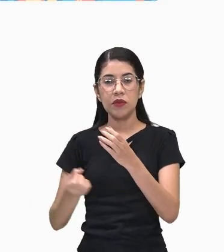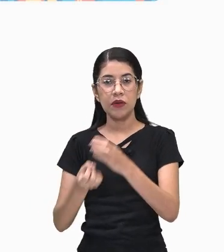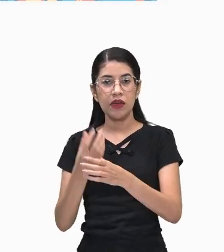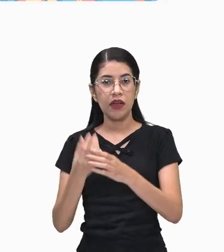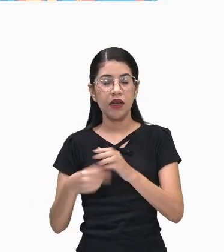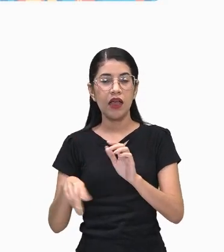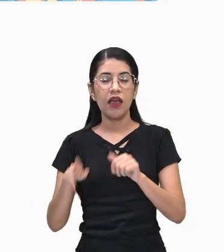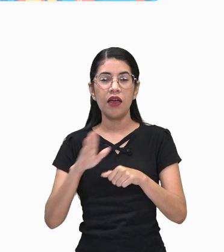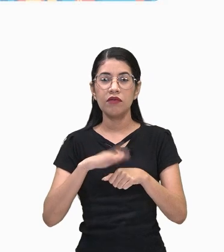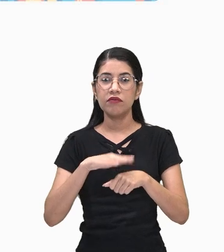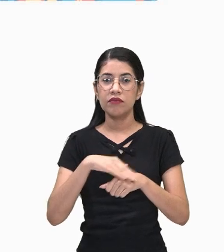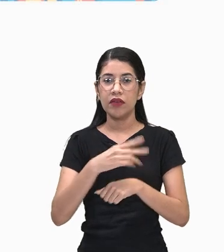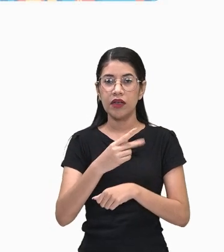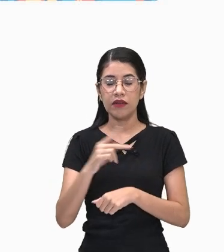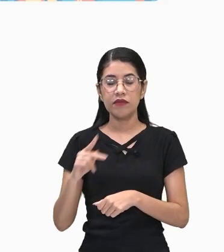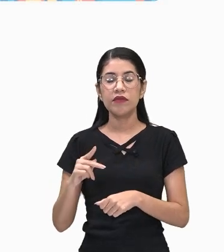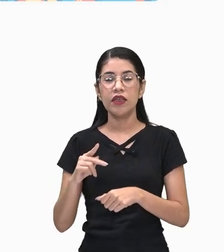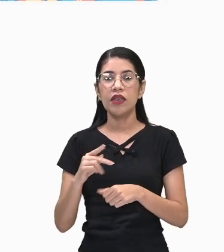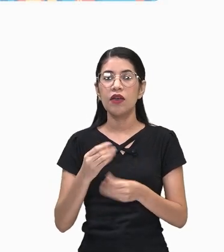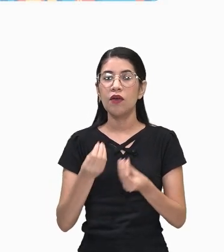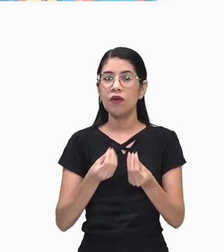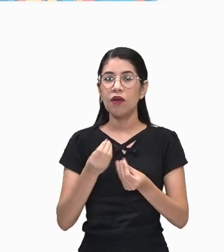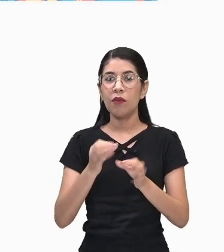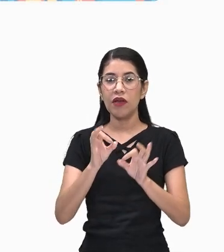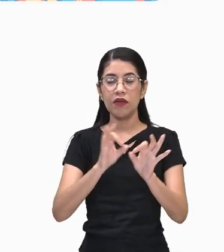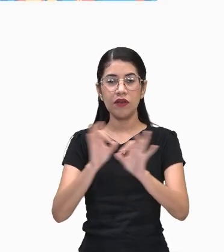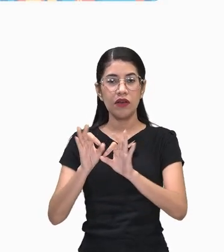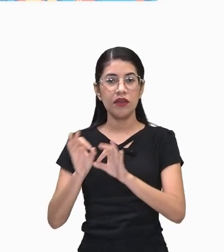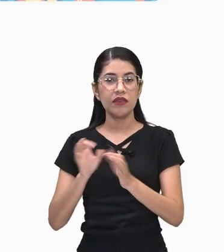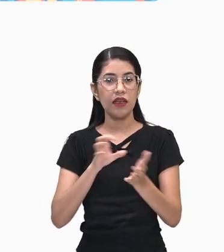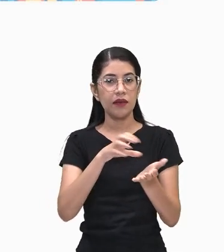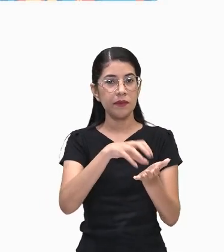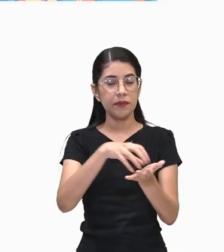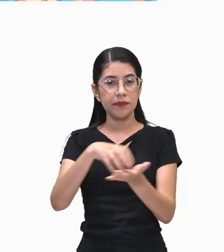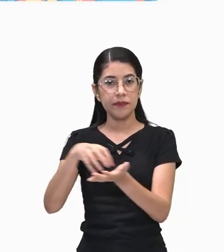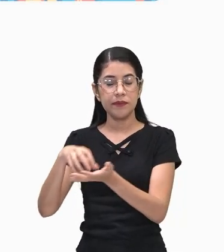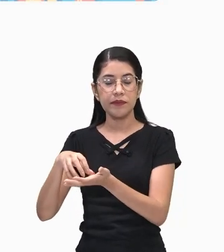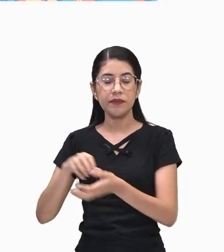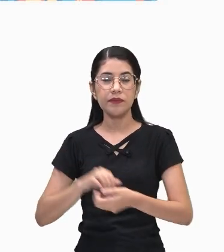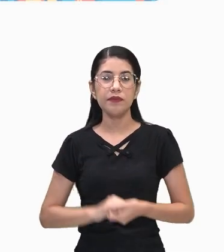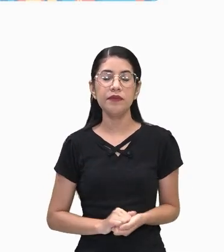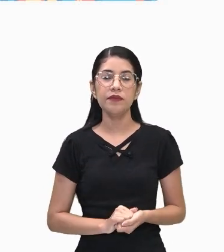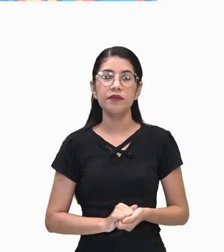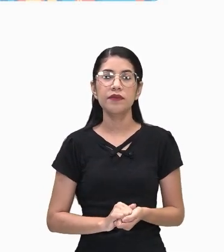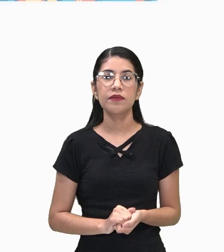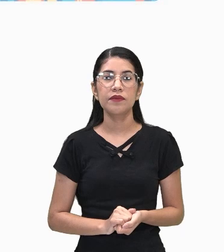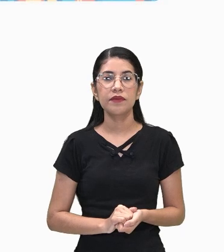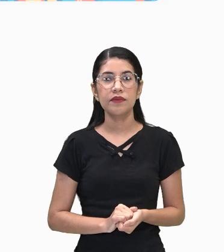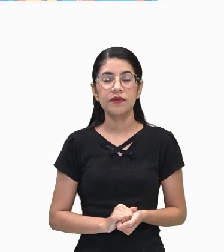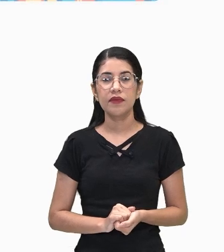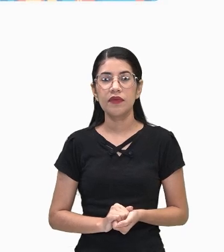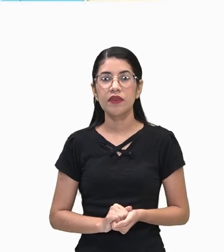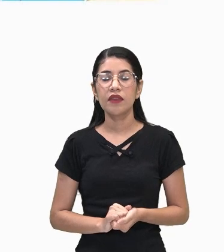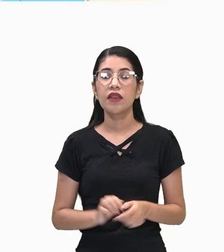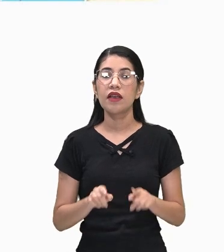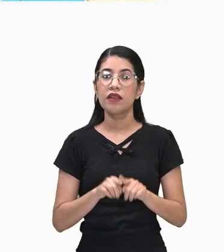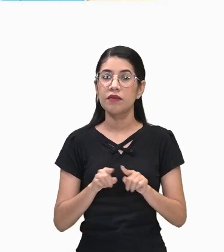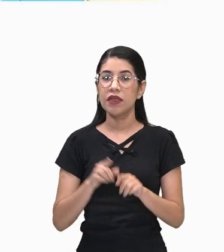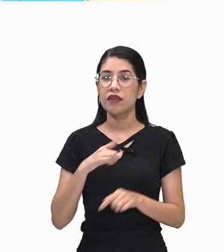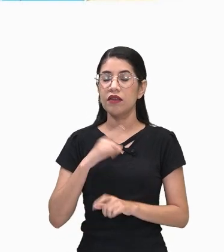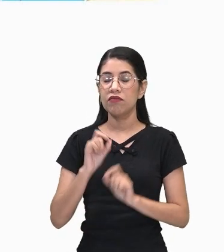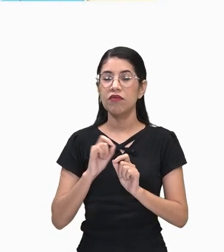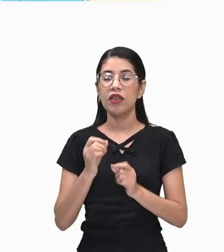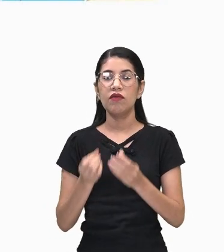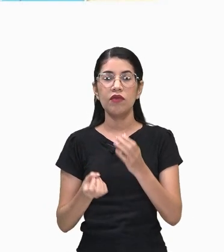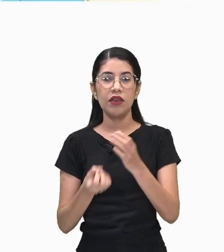implementem seus planos setoriais, certo? E aí nós temos, né, que o surgimento do Estatuto